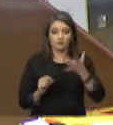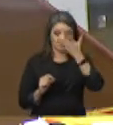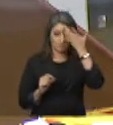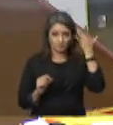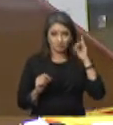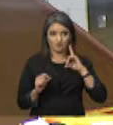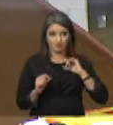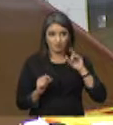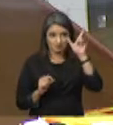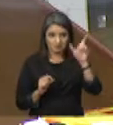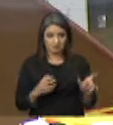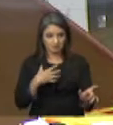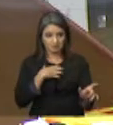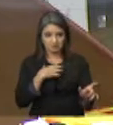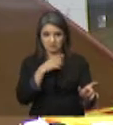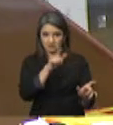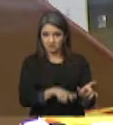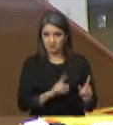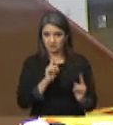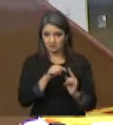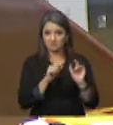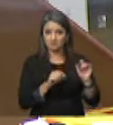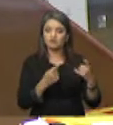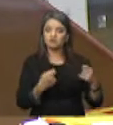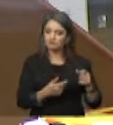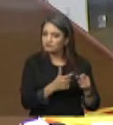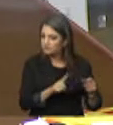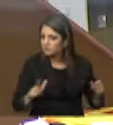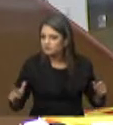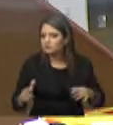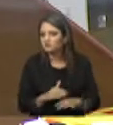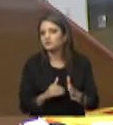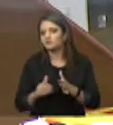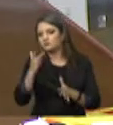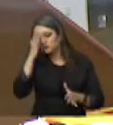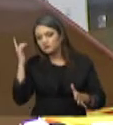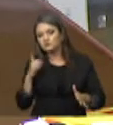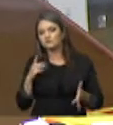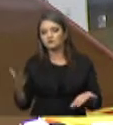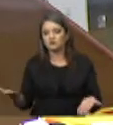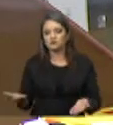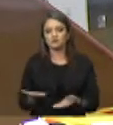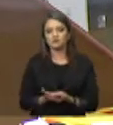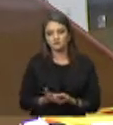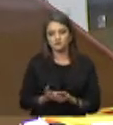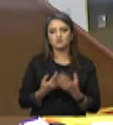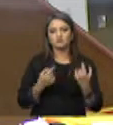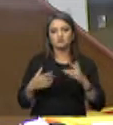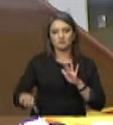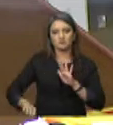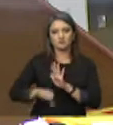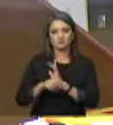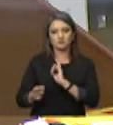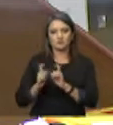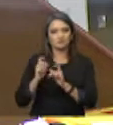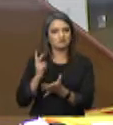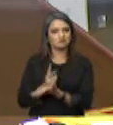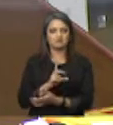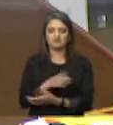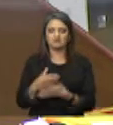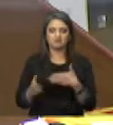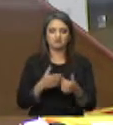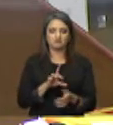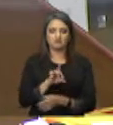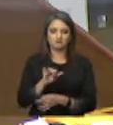que por razões humanitárias deve ser estendido a todos os cidadãos que respondo ações de improbidade independentemente da data e que tenham